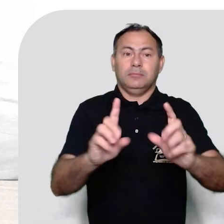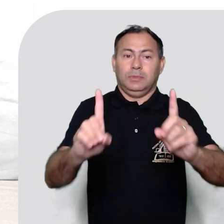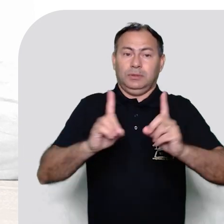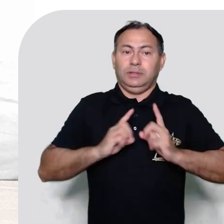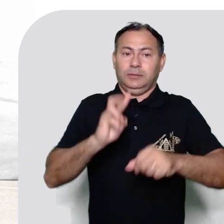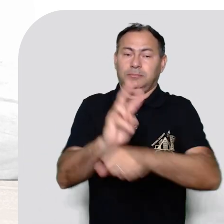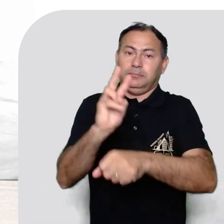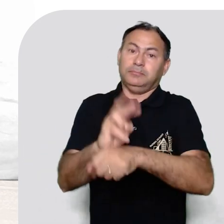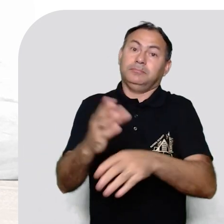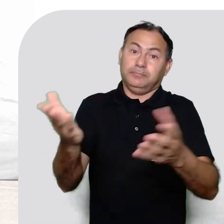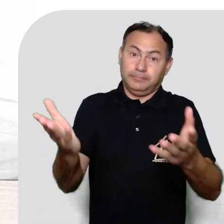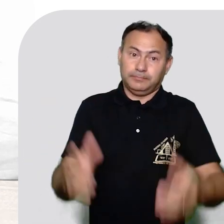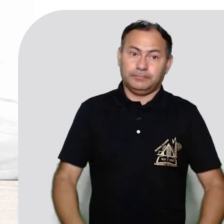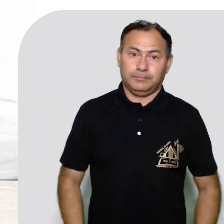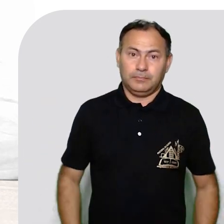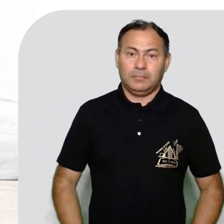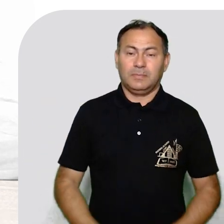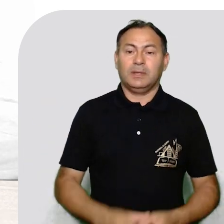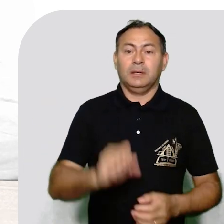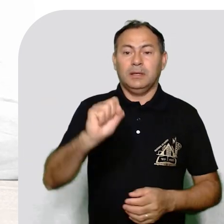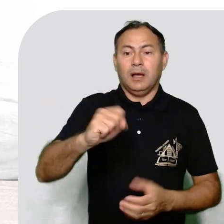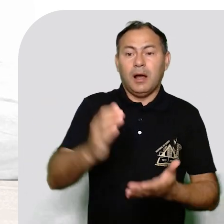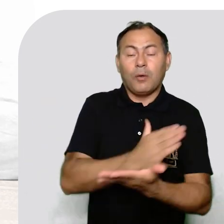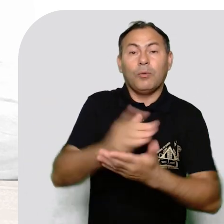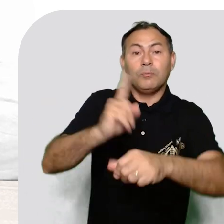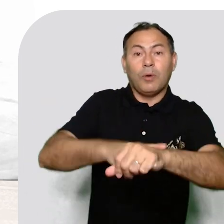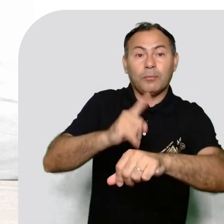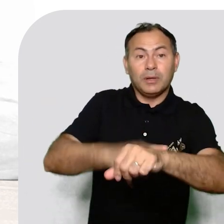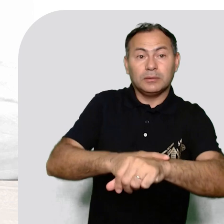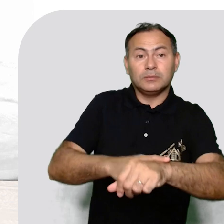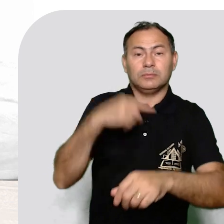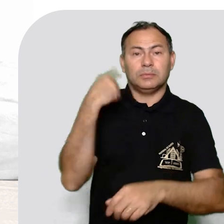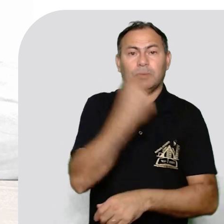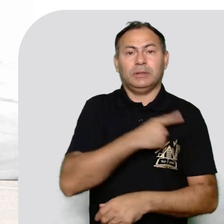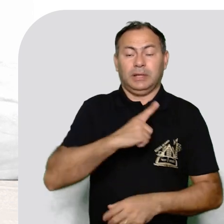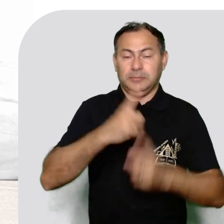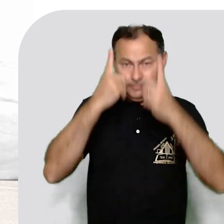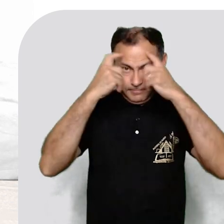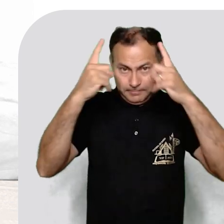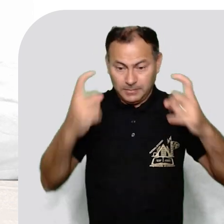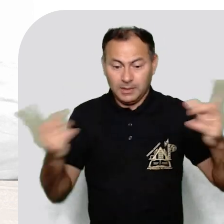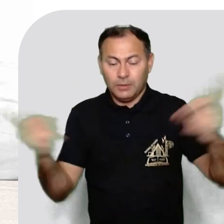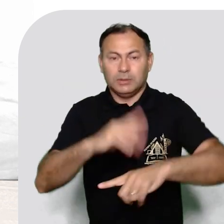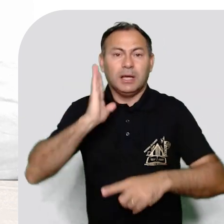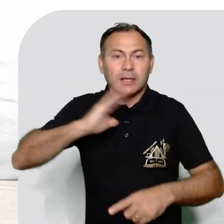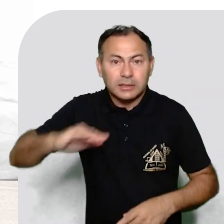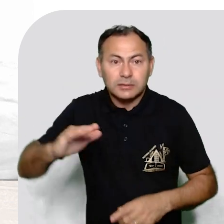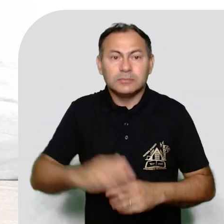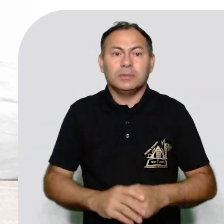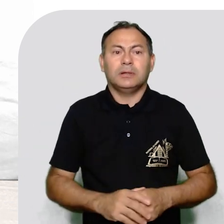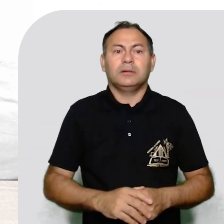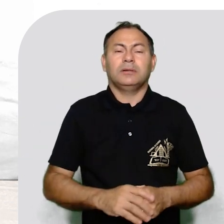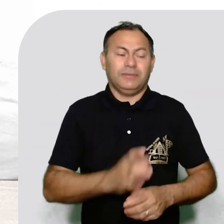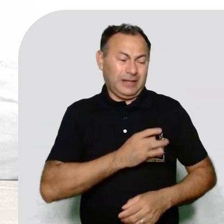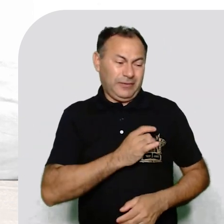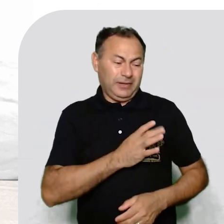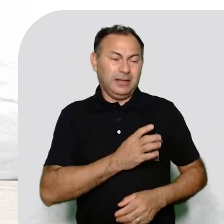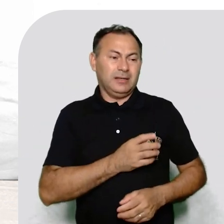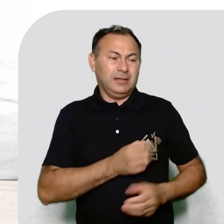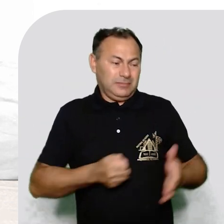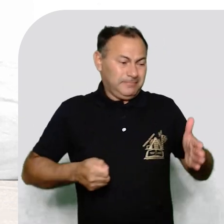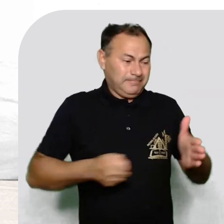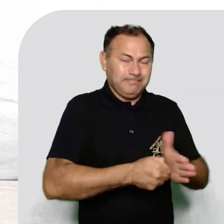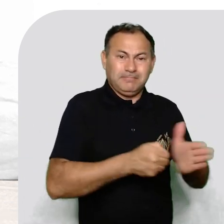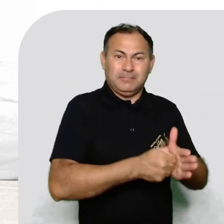proteger, né? Então, se em algum momento nós temos a violência contra a criança e ficamos com medo de denunciar,